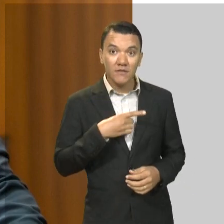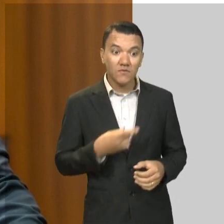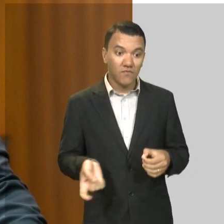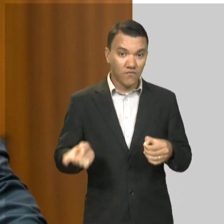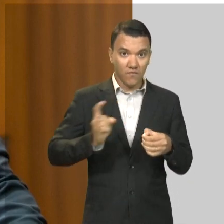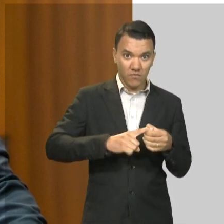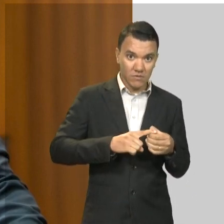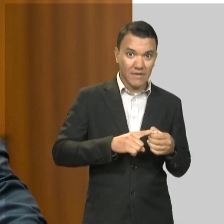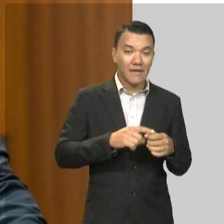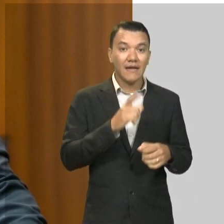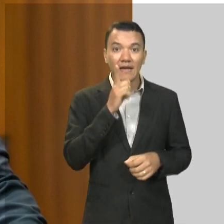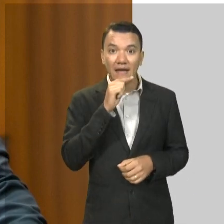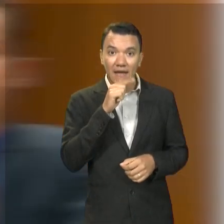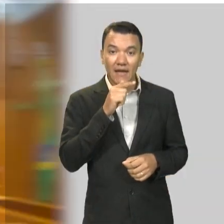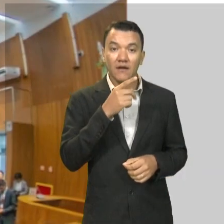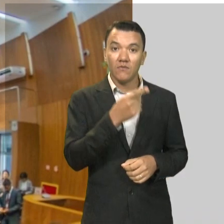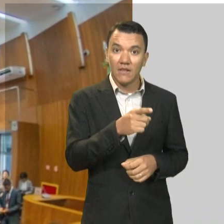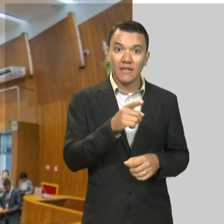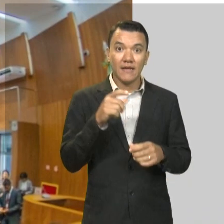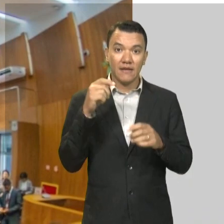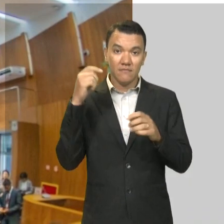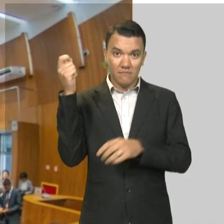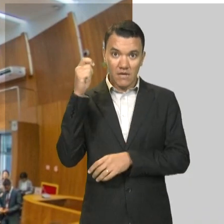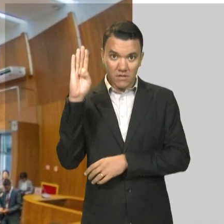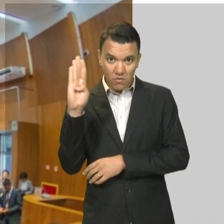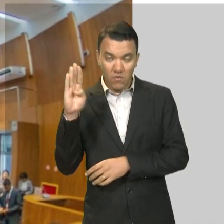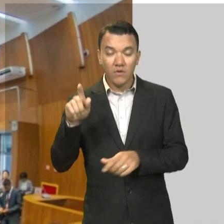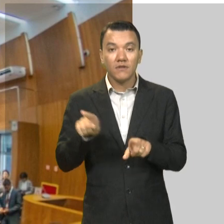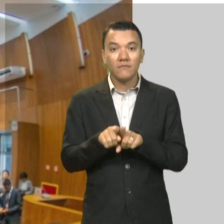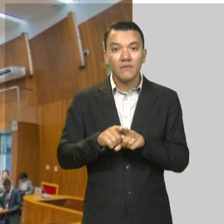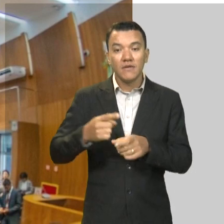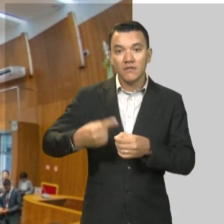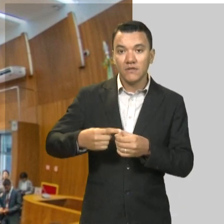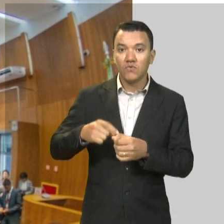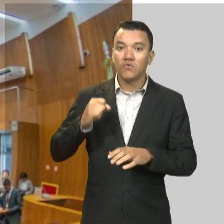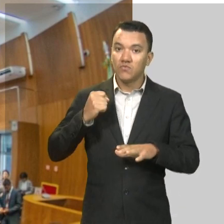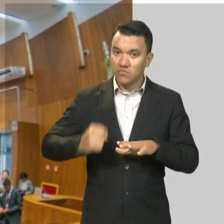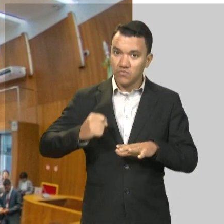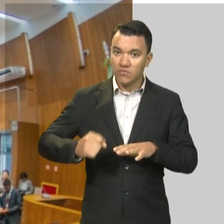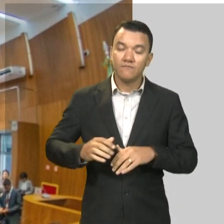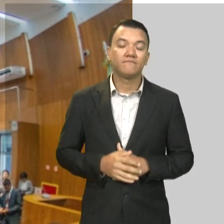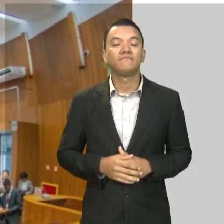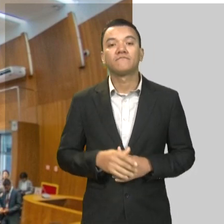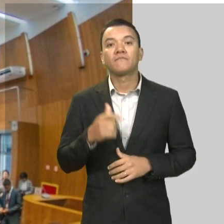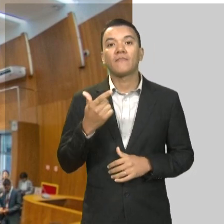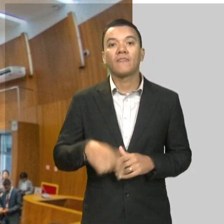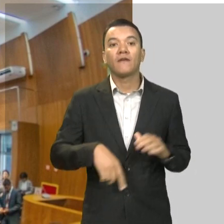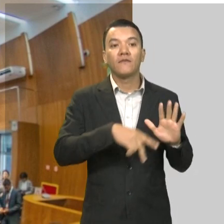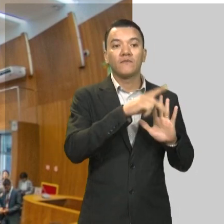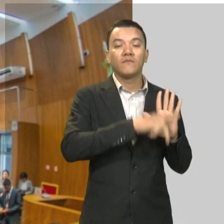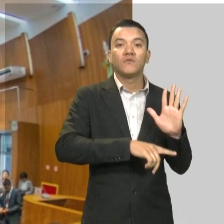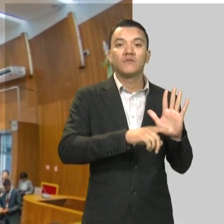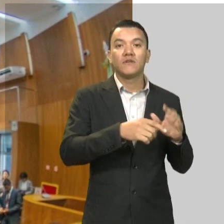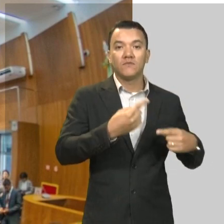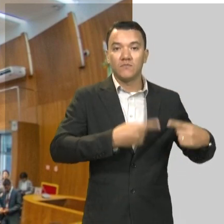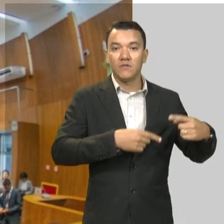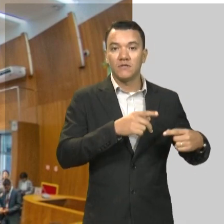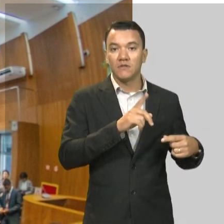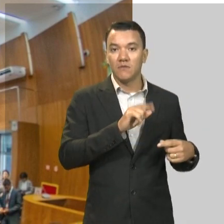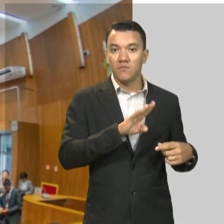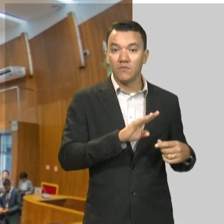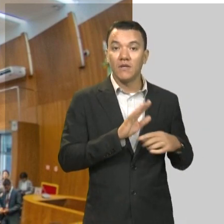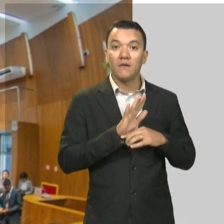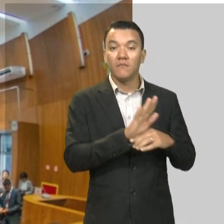água em Barra do Corda e Tuntum. É aprovado o projeto que define políticas públicas para apoiar as mulheres